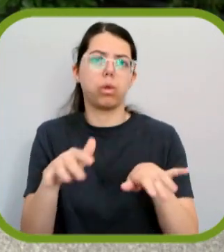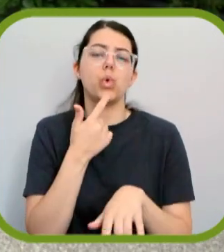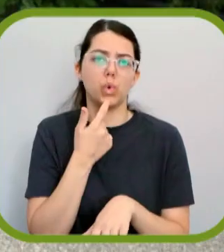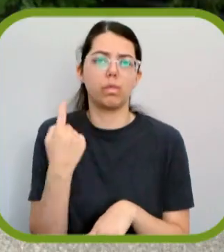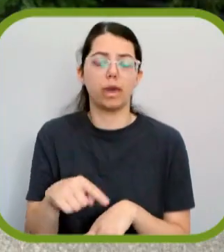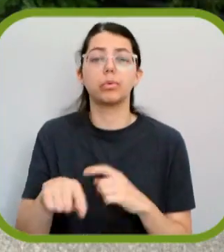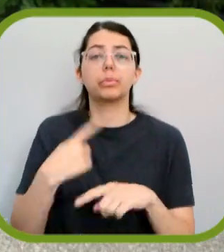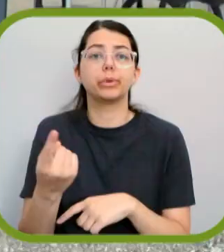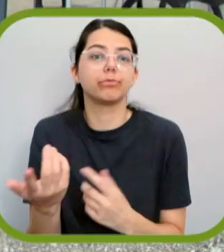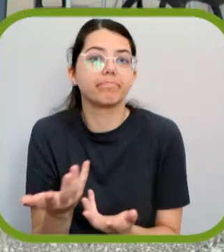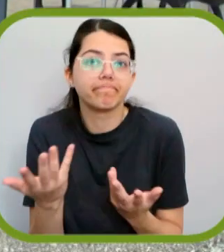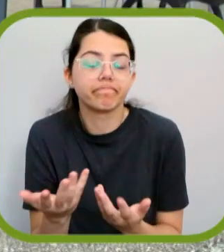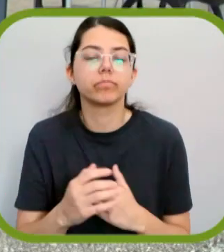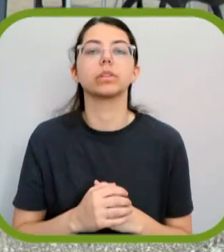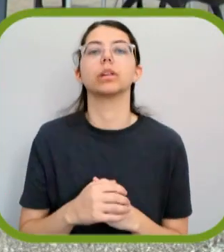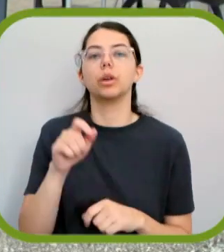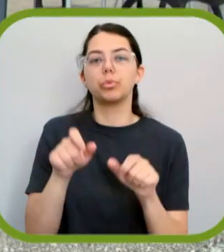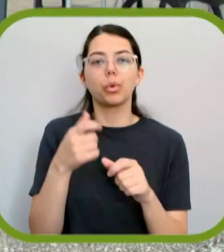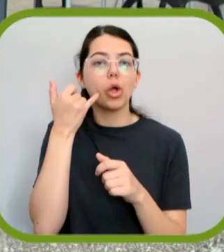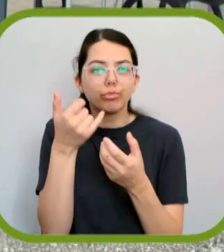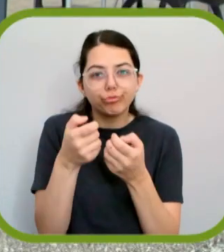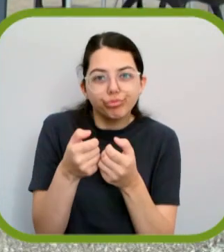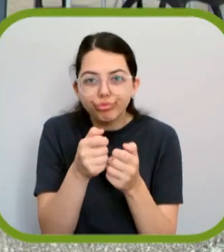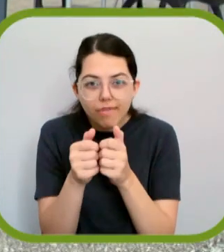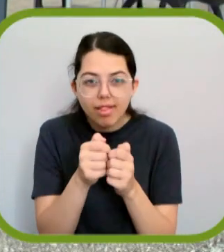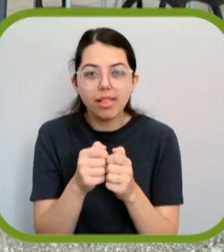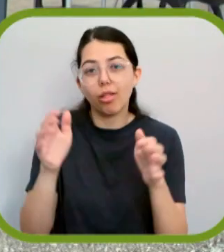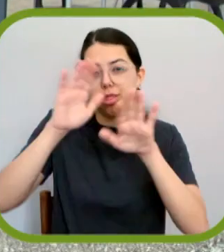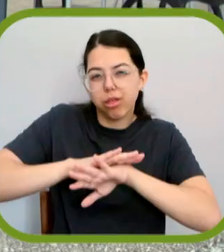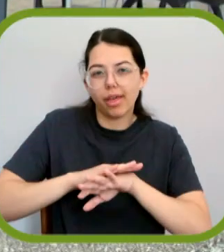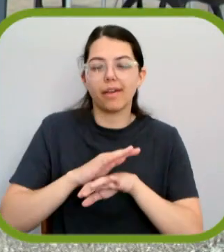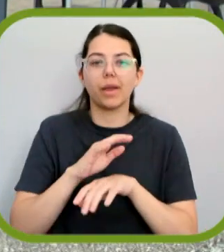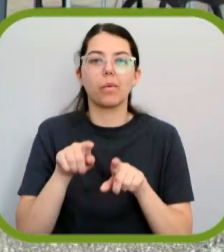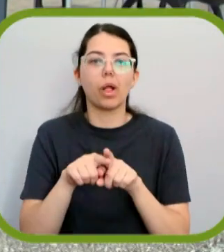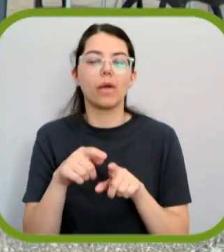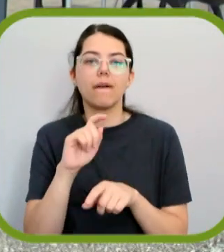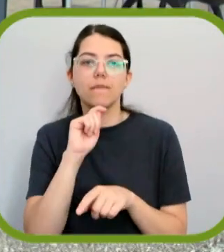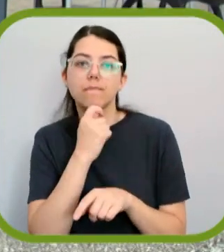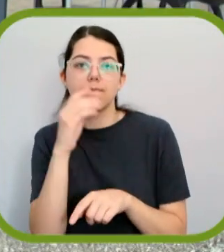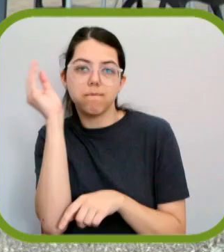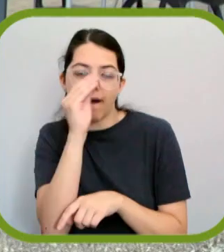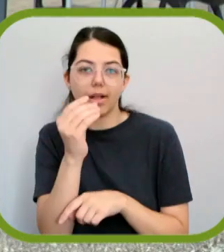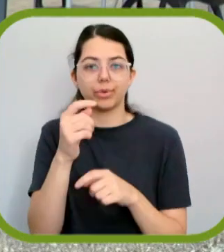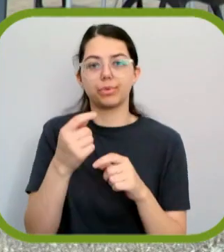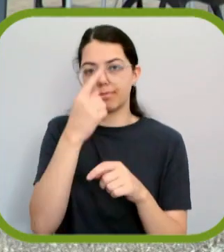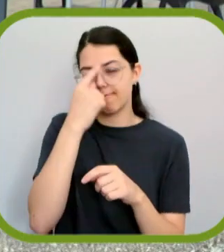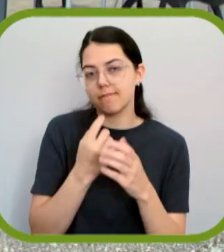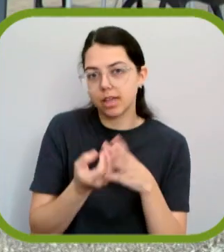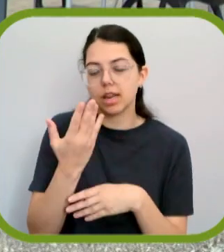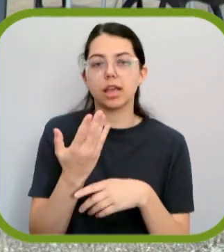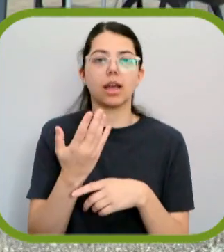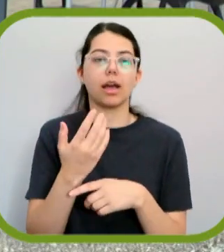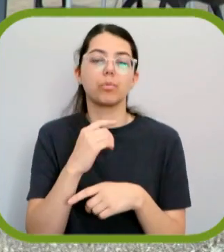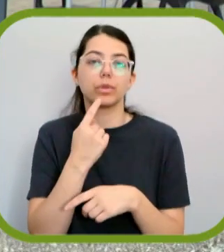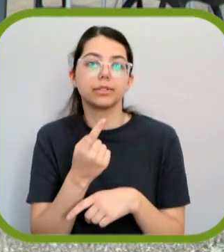em dia é muito de difamação. Acho que as pessoas estão muito escondidas por trás do telefone, podem ter uma conta falsa ou não